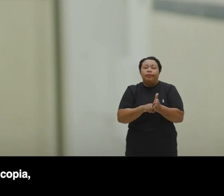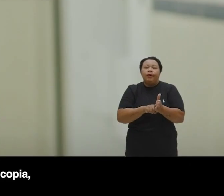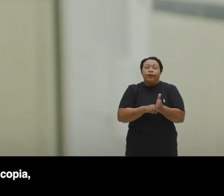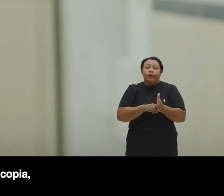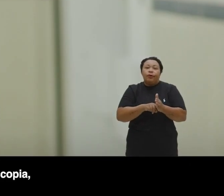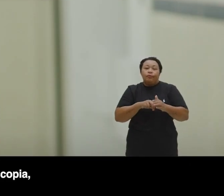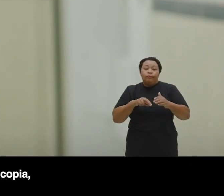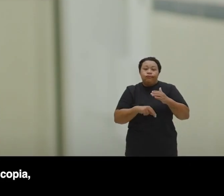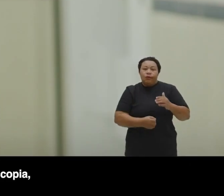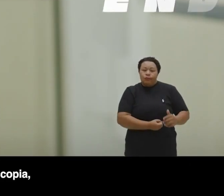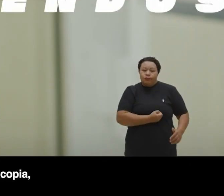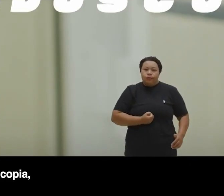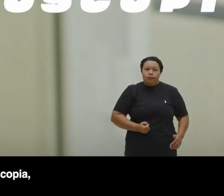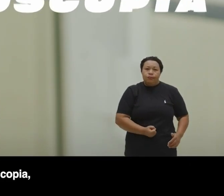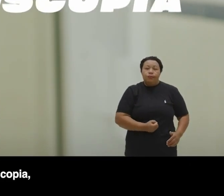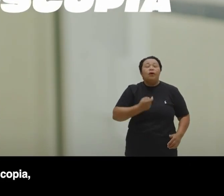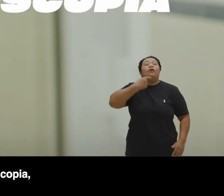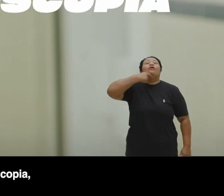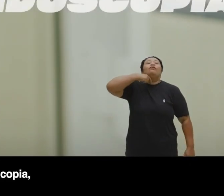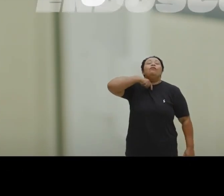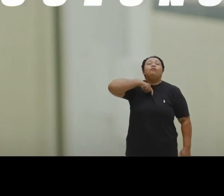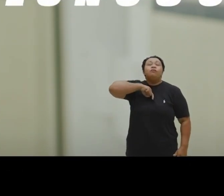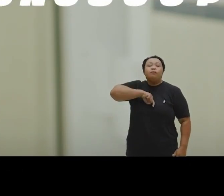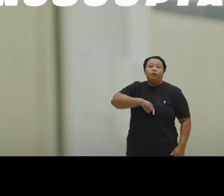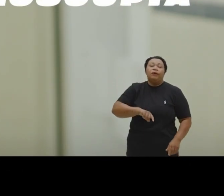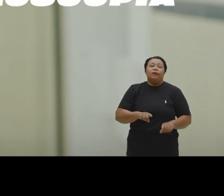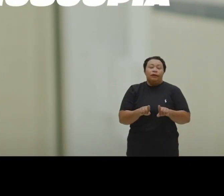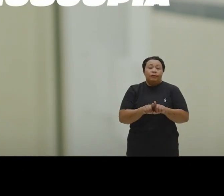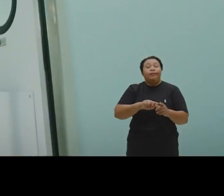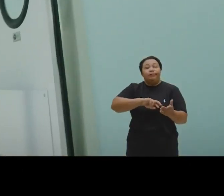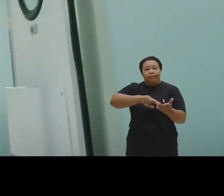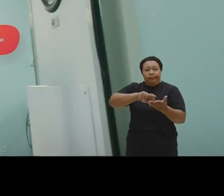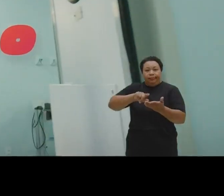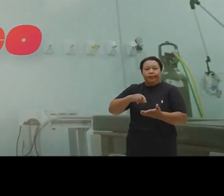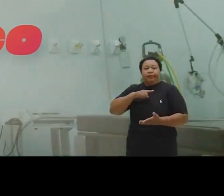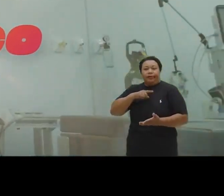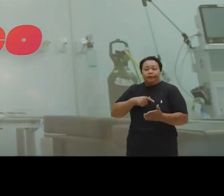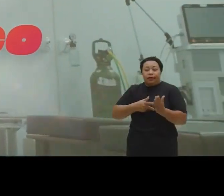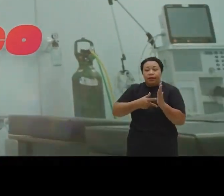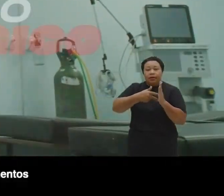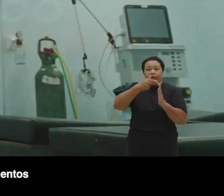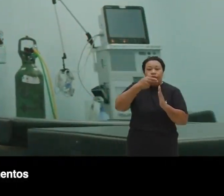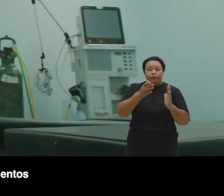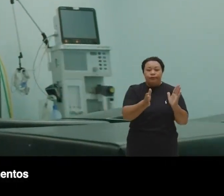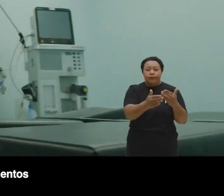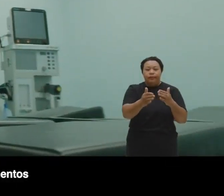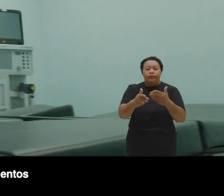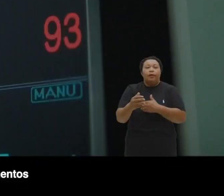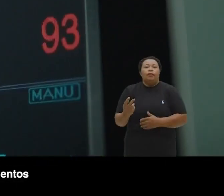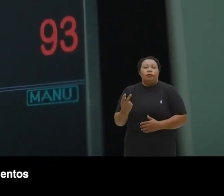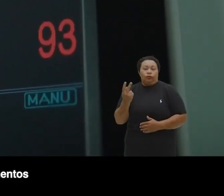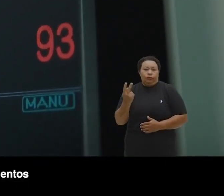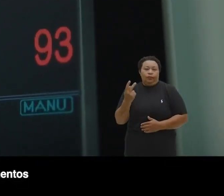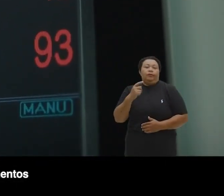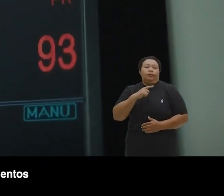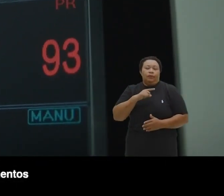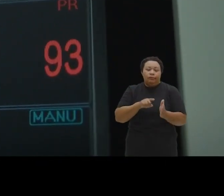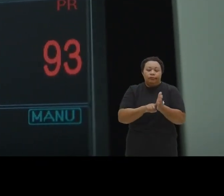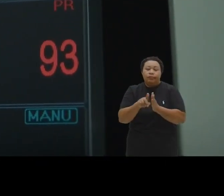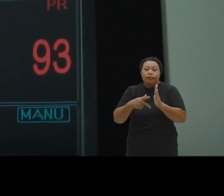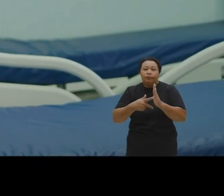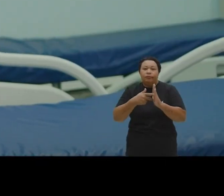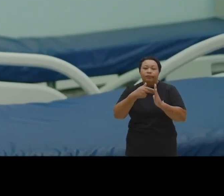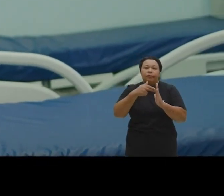ultrassom. Temos também procedimentos como endoscopia, colonoscopia. E no bloco cirúrgico temos duas salas onde são feitos